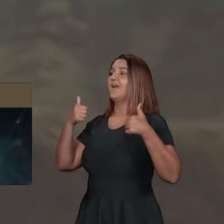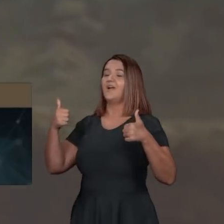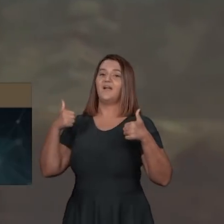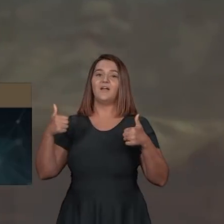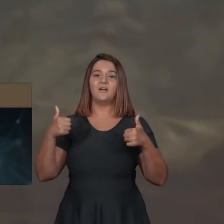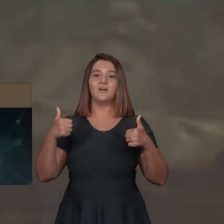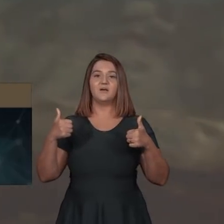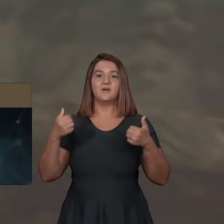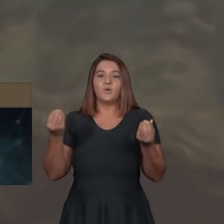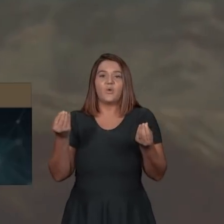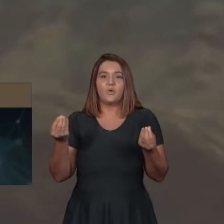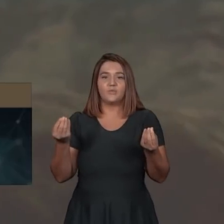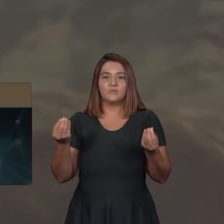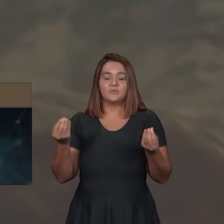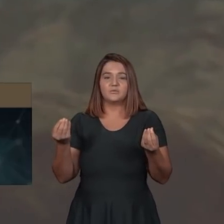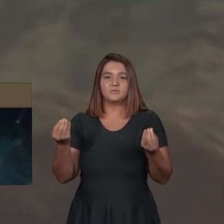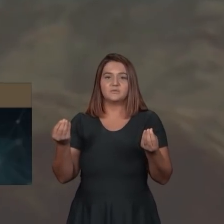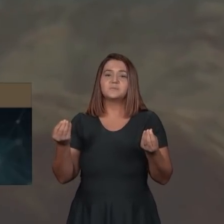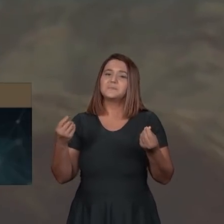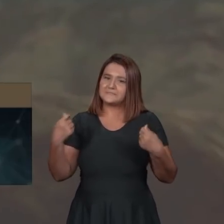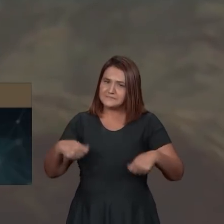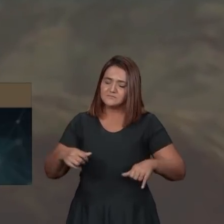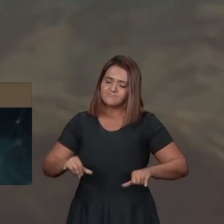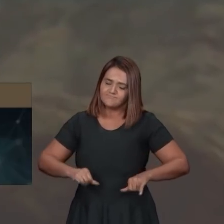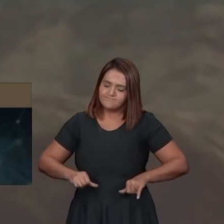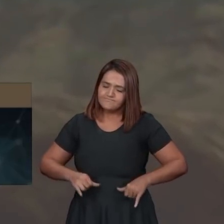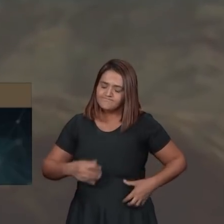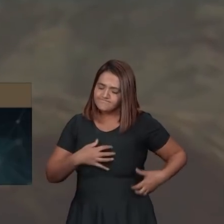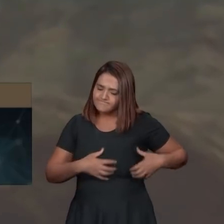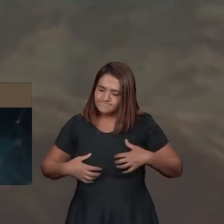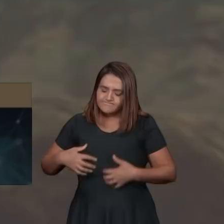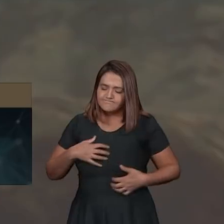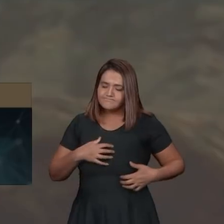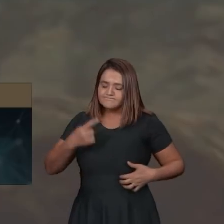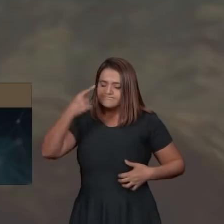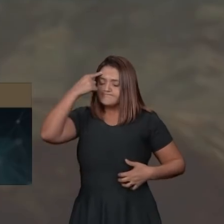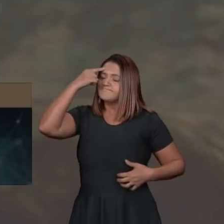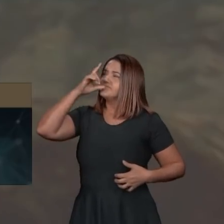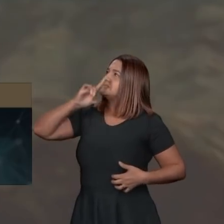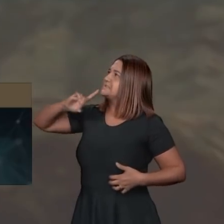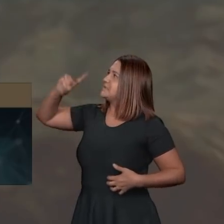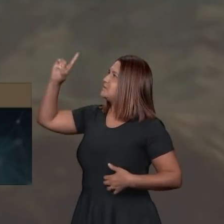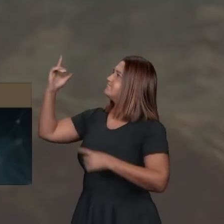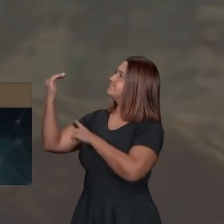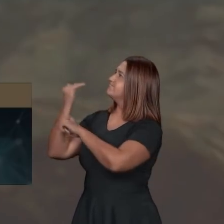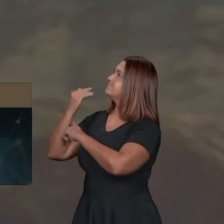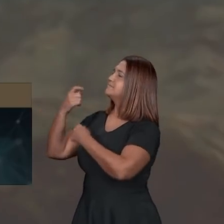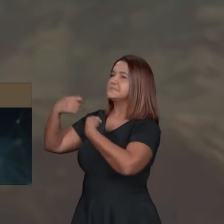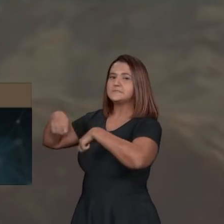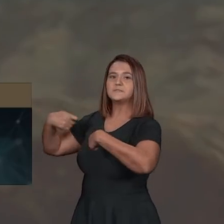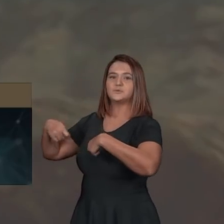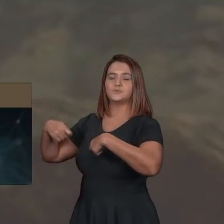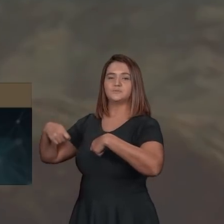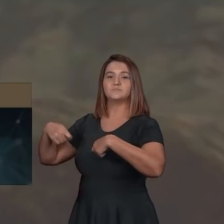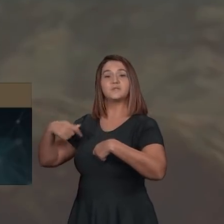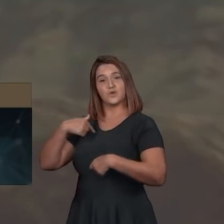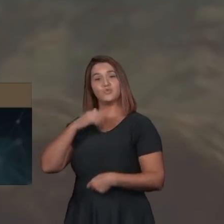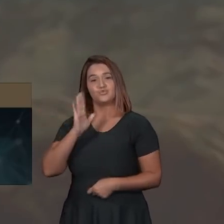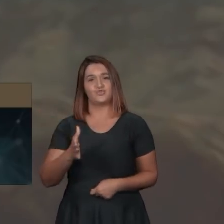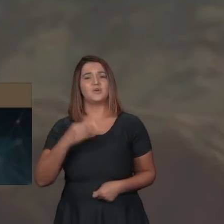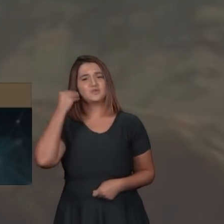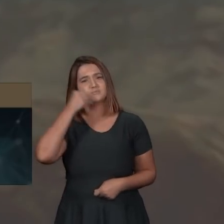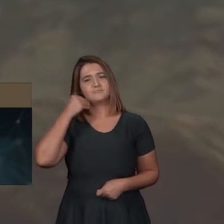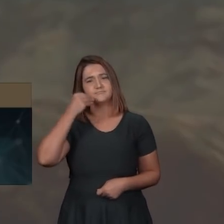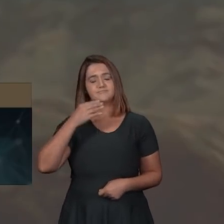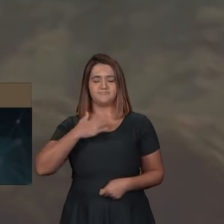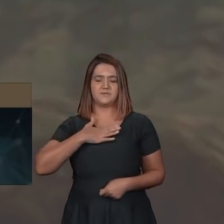muito. Sim, eu fui punido por Deus. Às vezes por coisas erradas que eu fiz e precisava crescer. Às vezes por coisas que eu nem